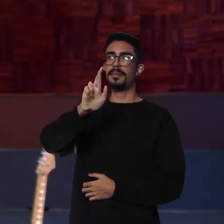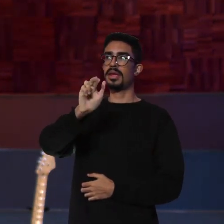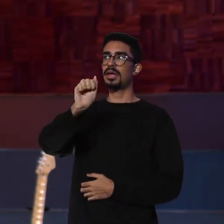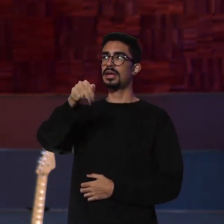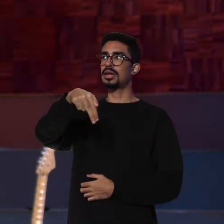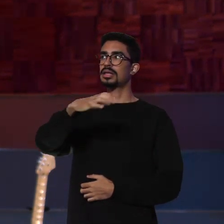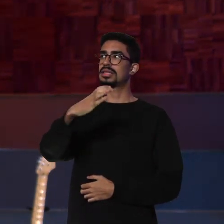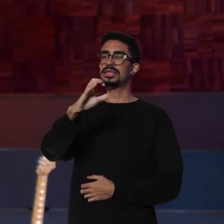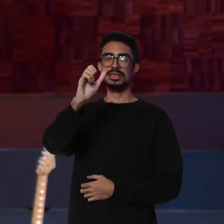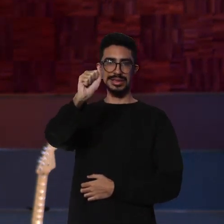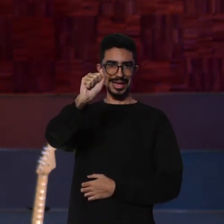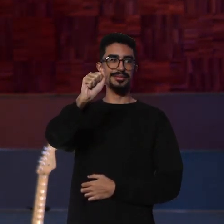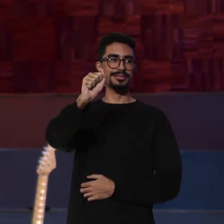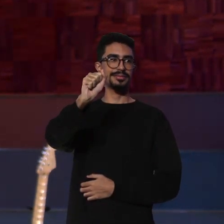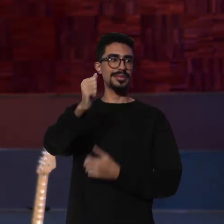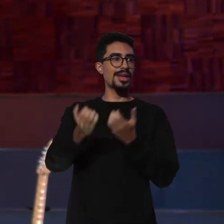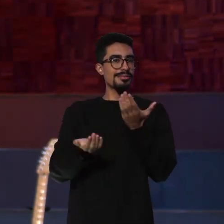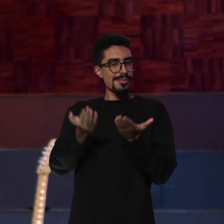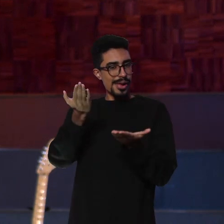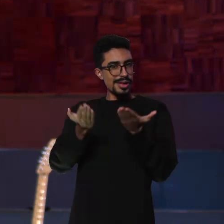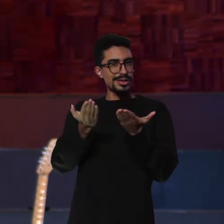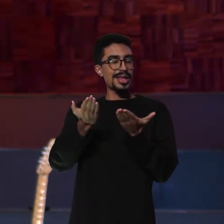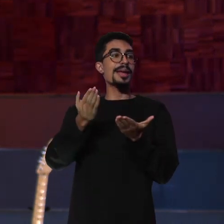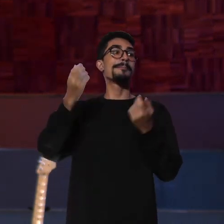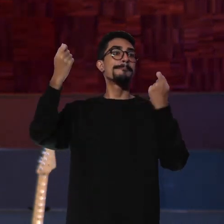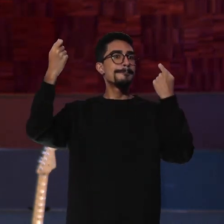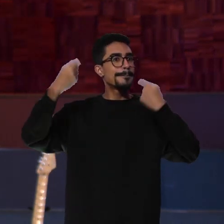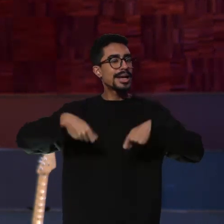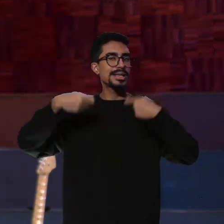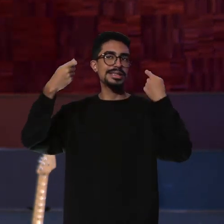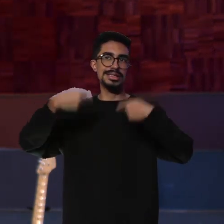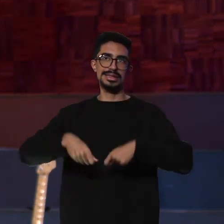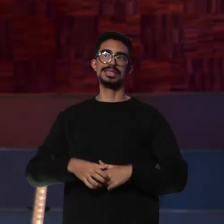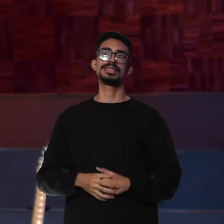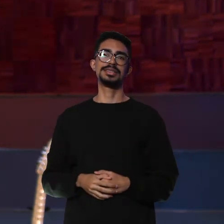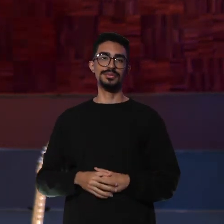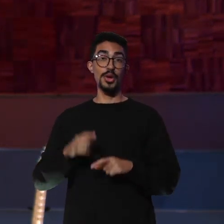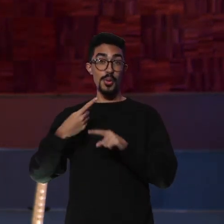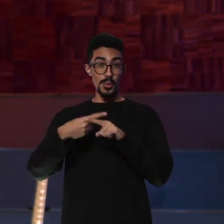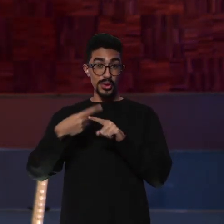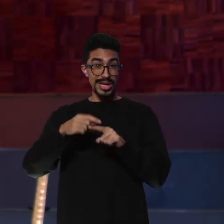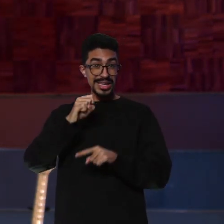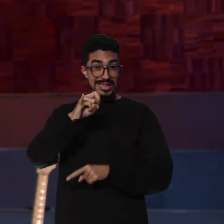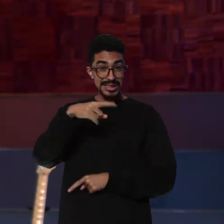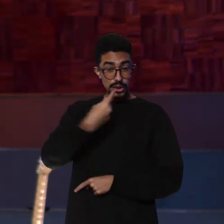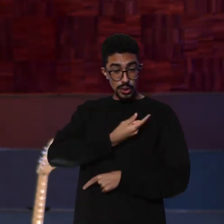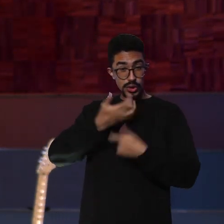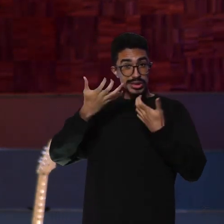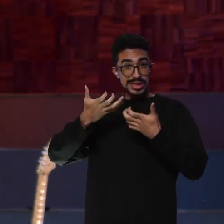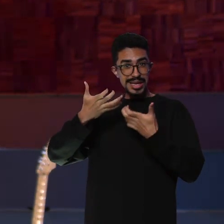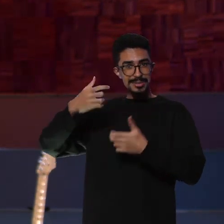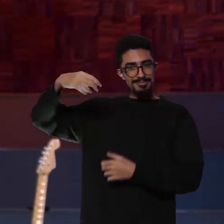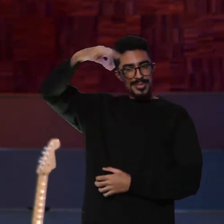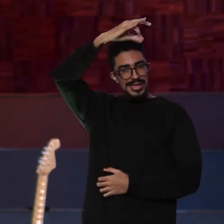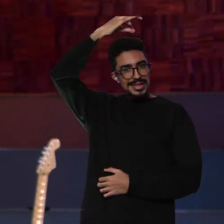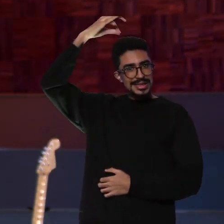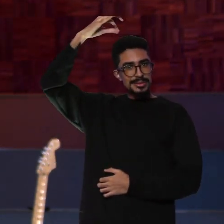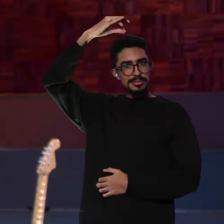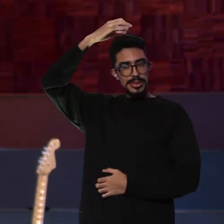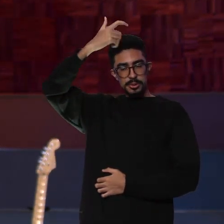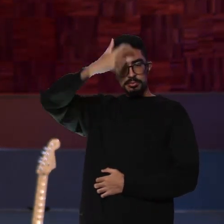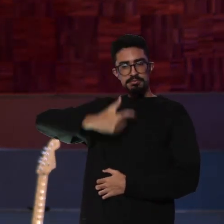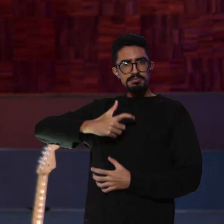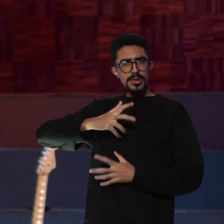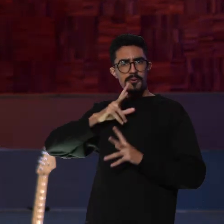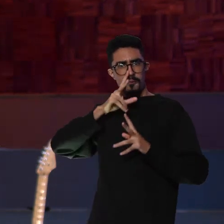é essencial, porque nós precisamos fortalecer cada vez mais o nosso espírito, para que ele possa ser cada vez mais forte do que a nossa